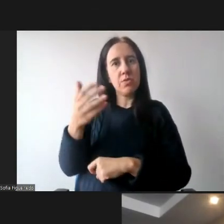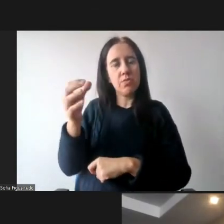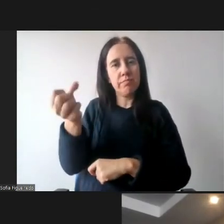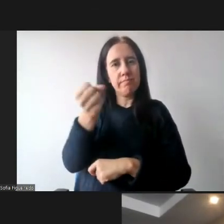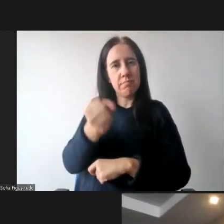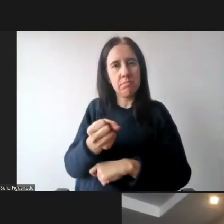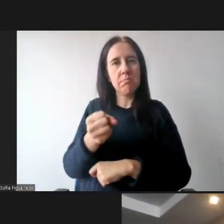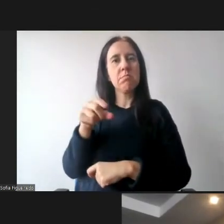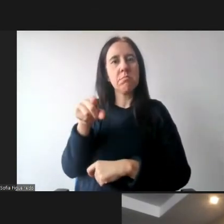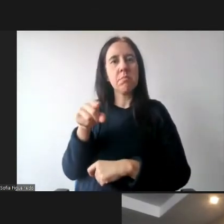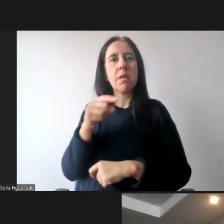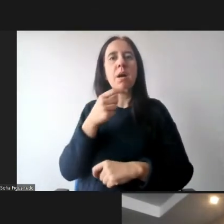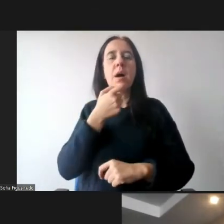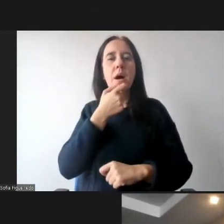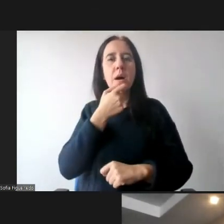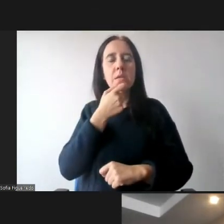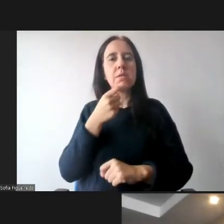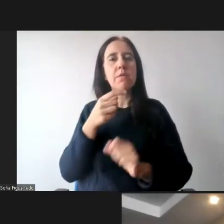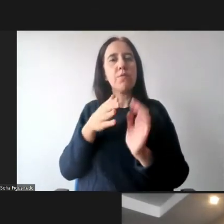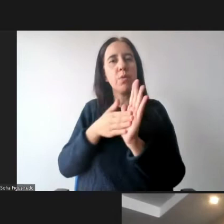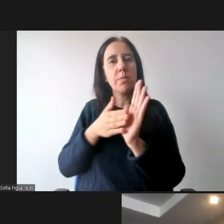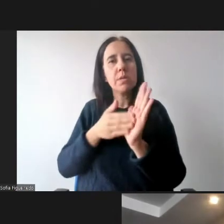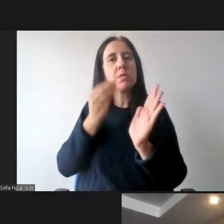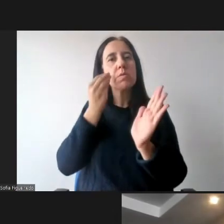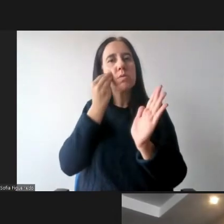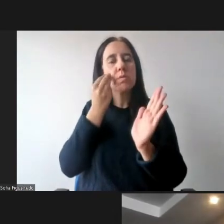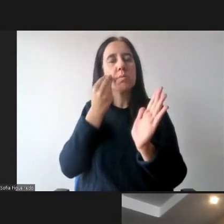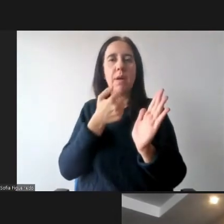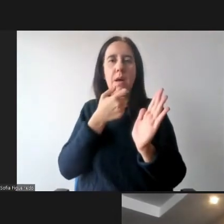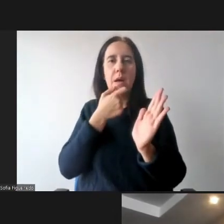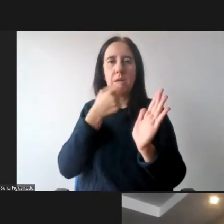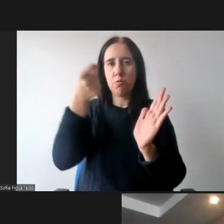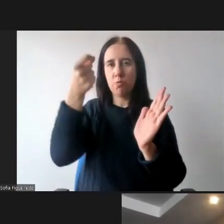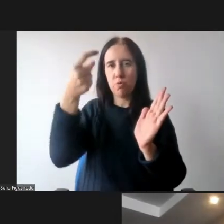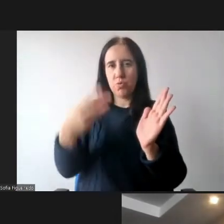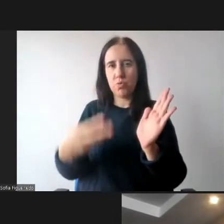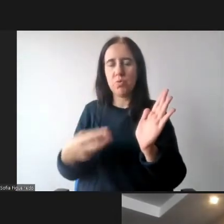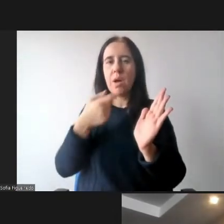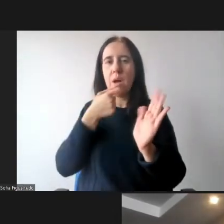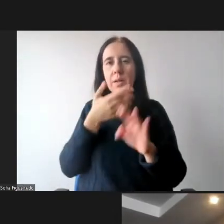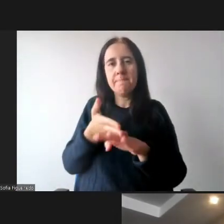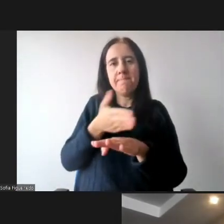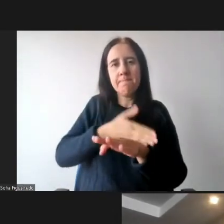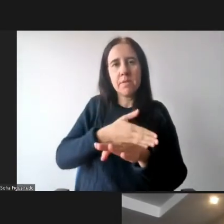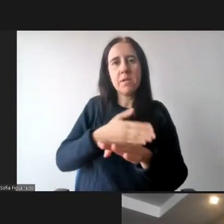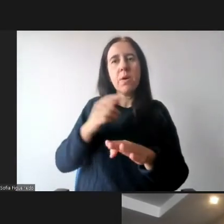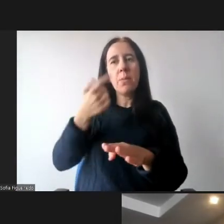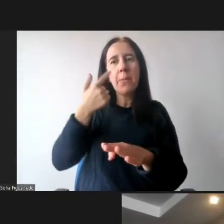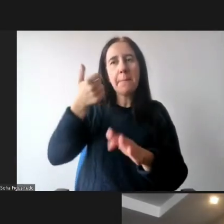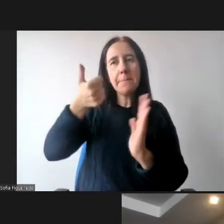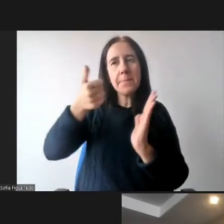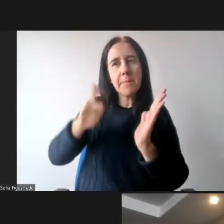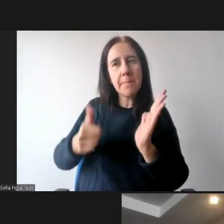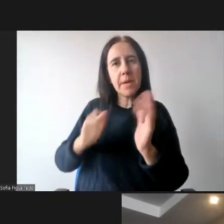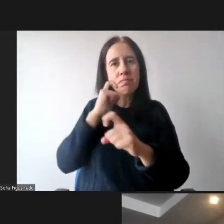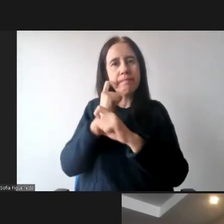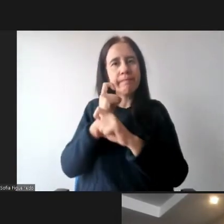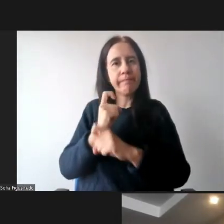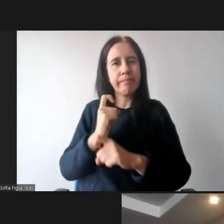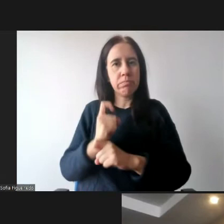sejam fundamentadas através de um conjunto e passem o crivo de um conjunto de testes rigorosos